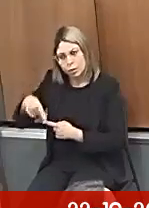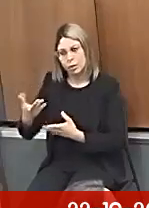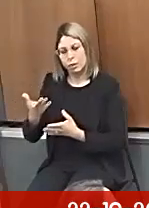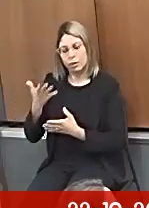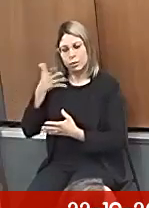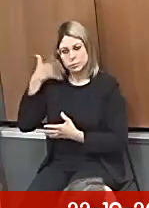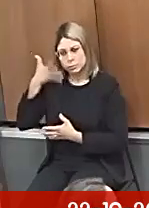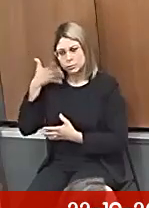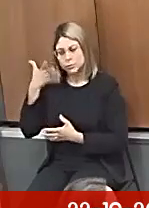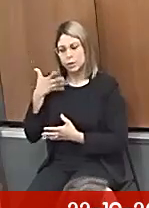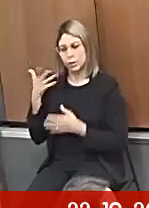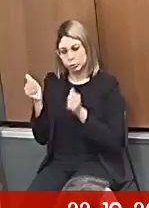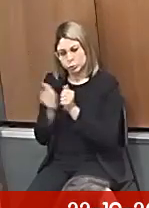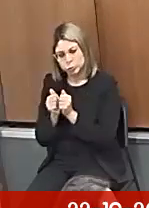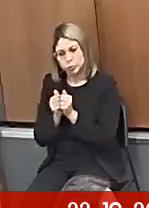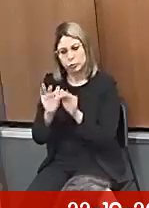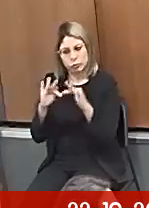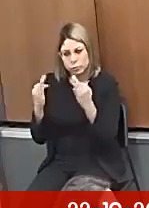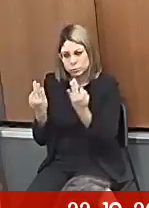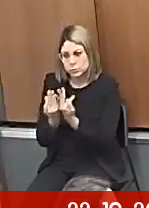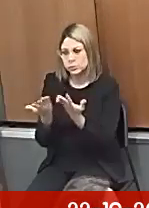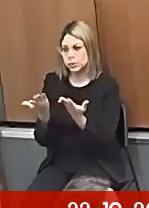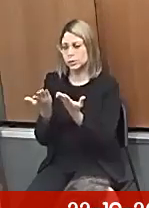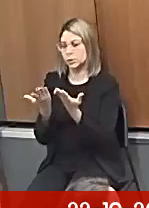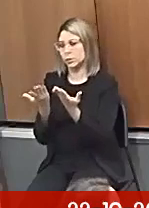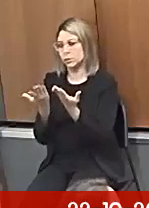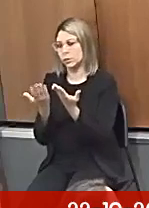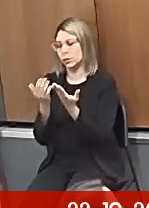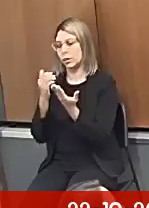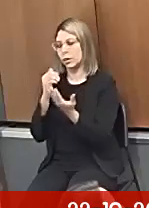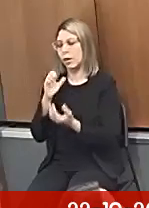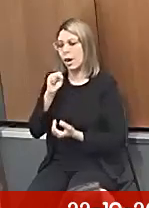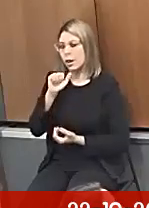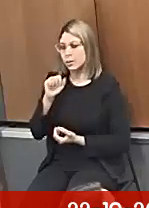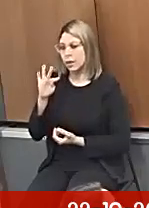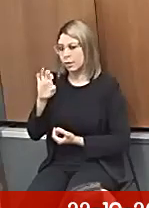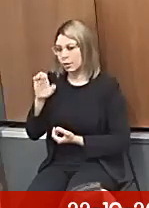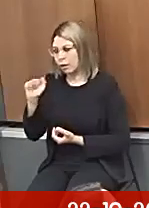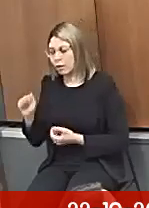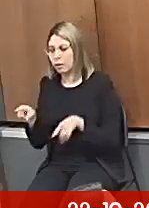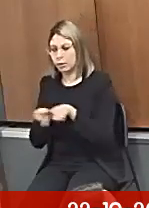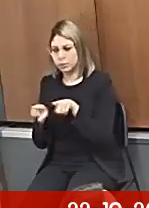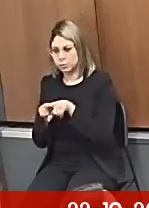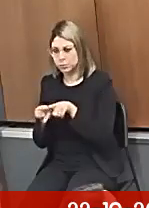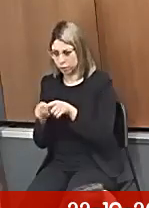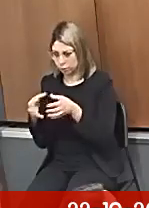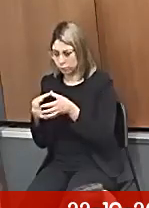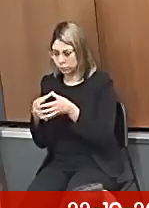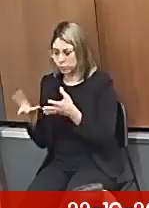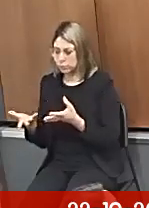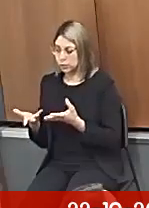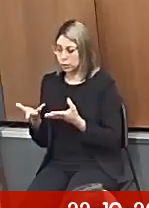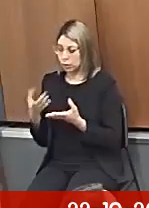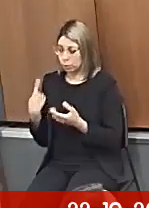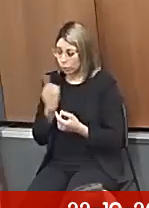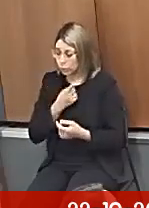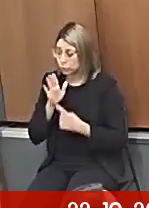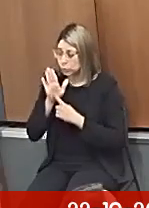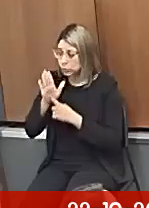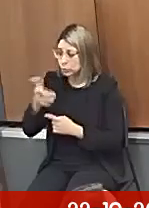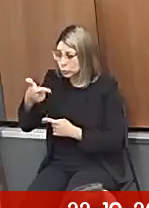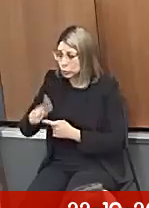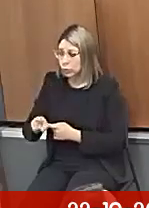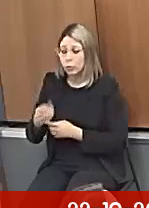pais, com entidades representativas, Tayazateia, que nós fizéssemos aqui uma nova apresentação do conteúdo a